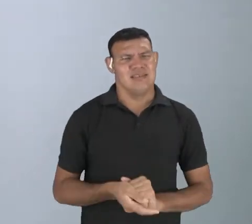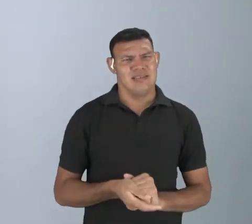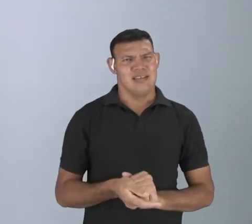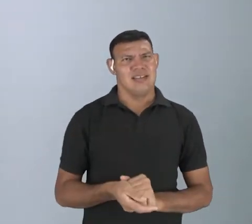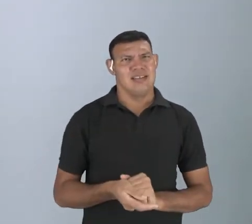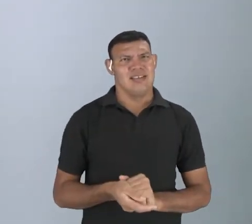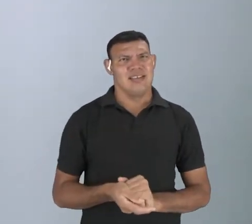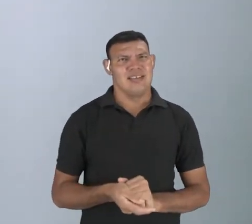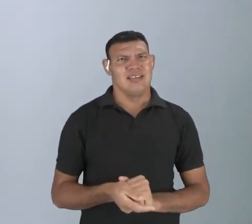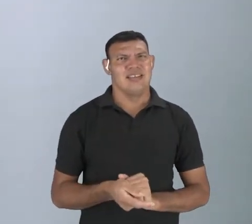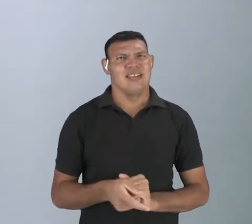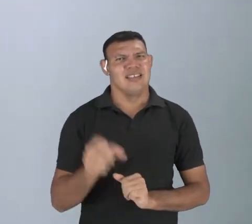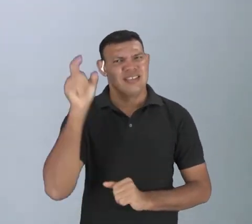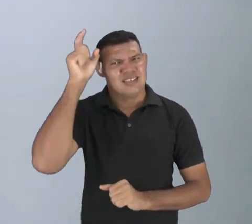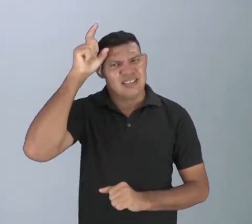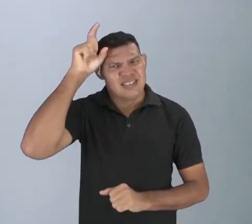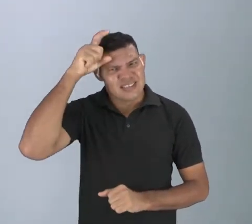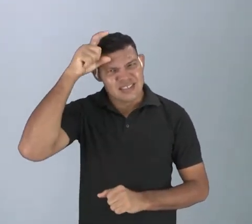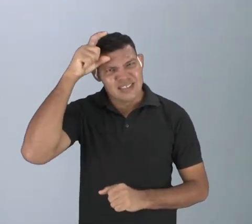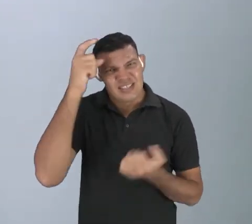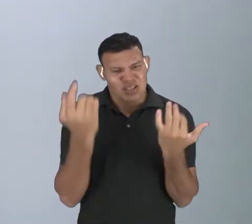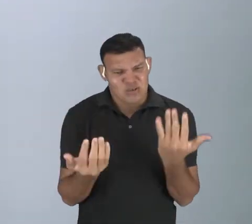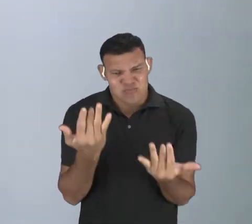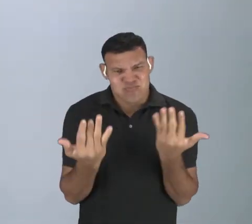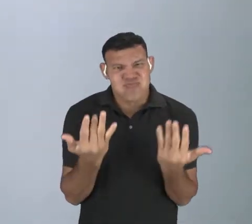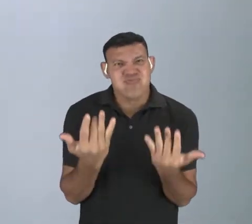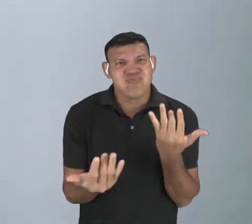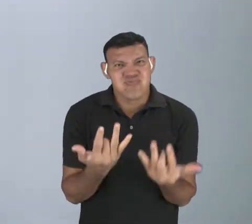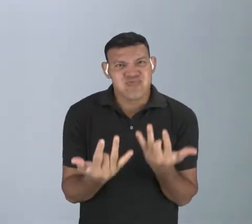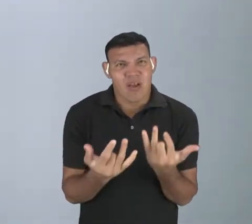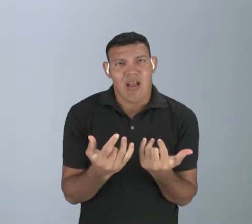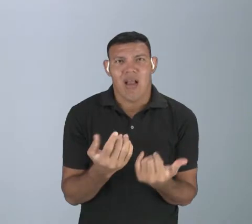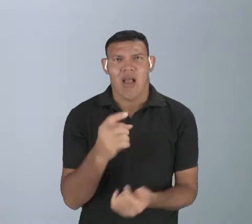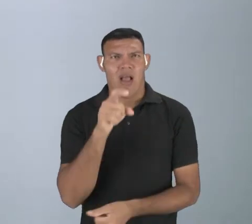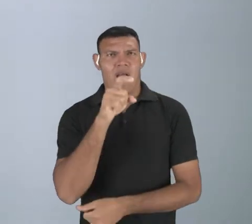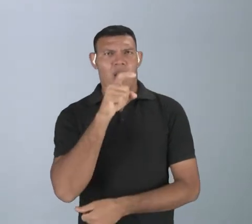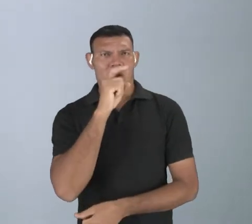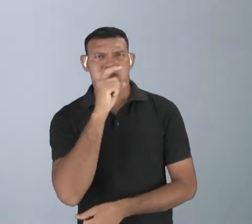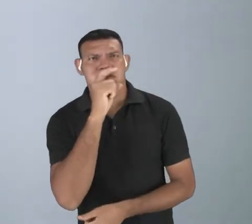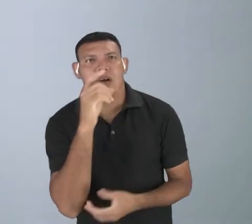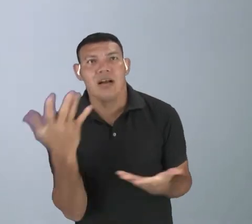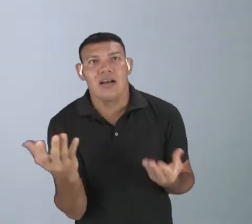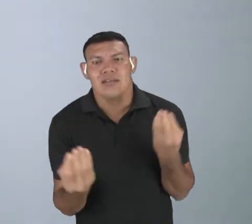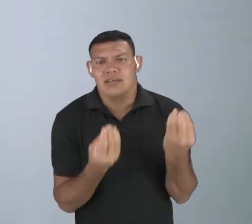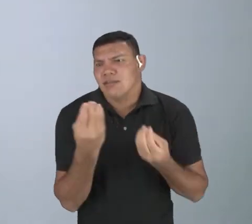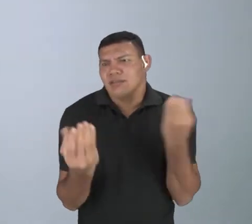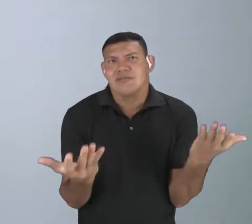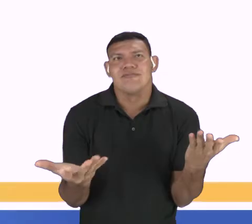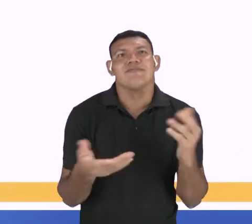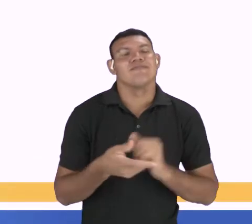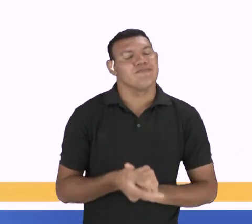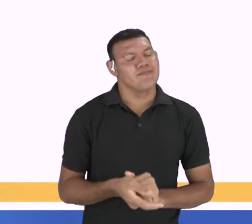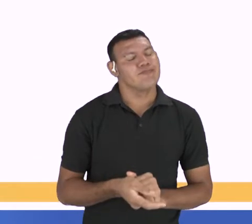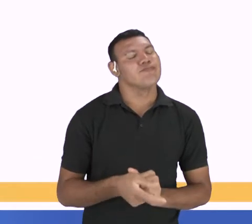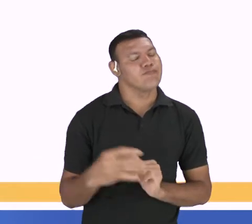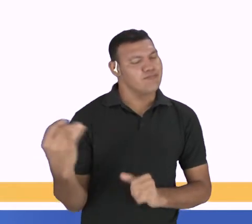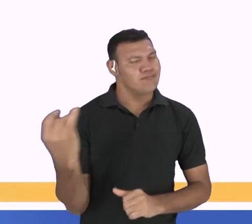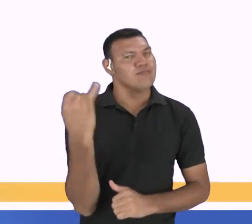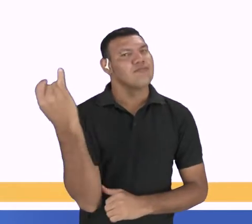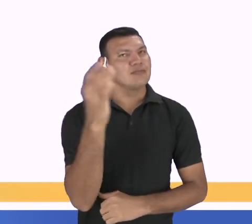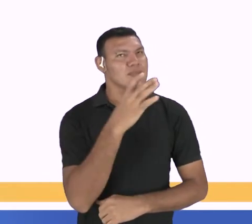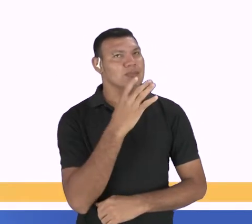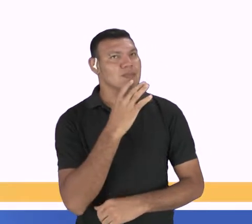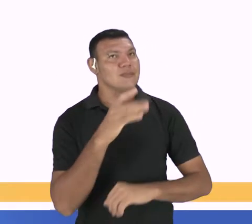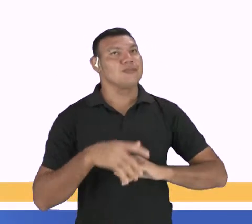no meio do que você está lendo? Então é interessante a gente conhecer essas expressões, certo? A próxima,